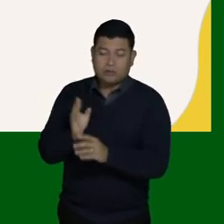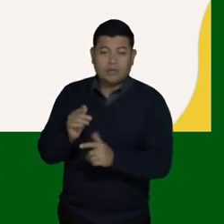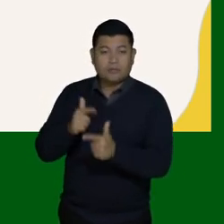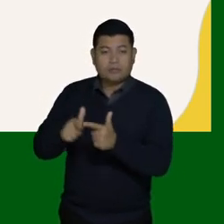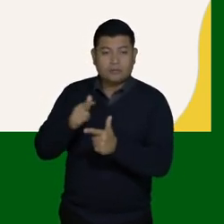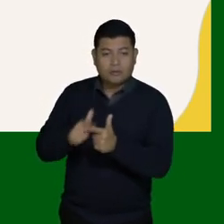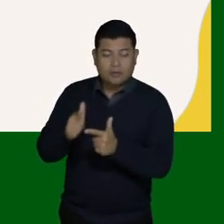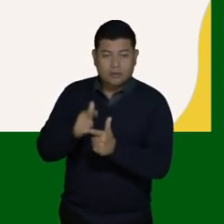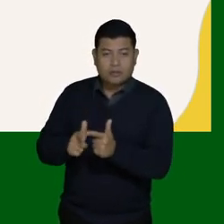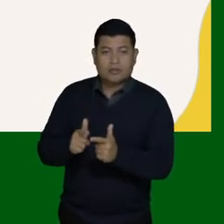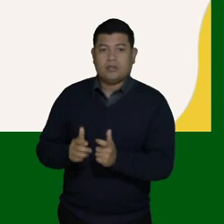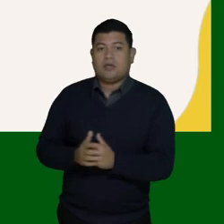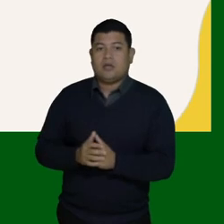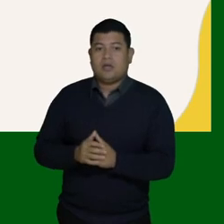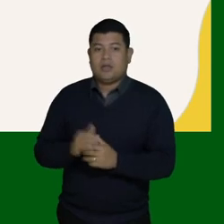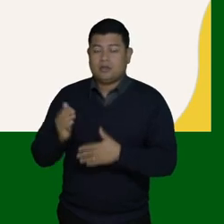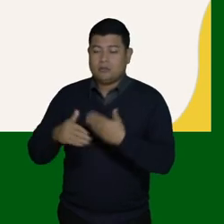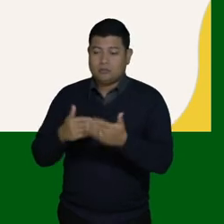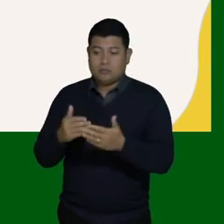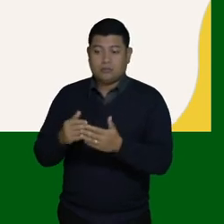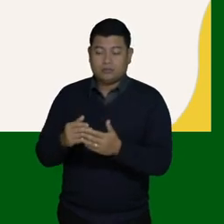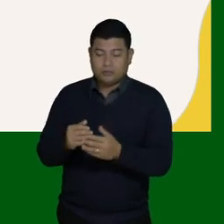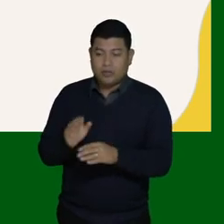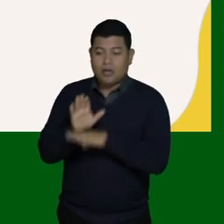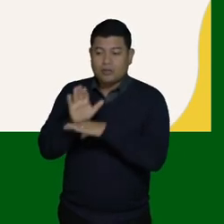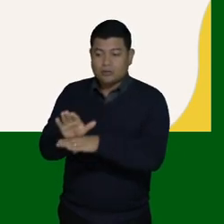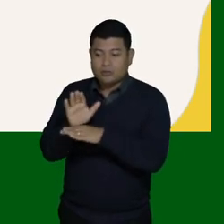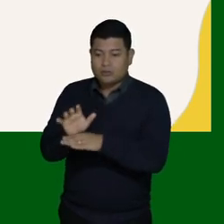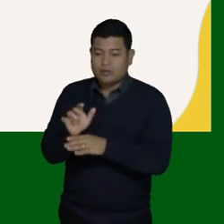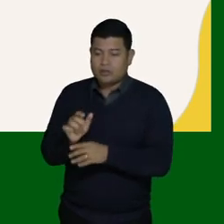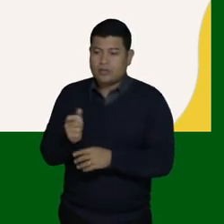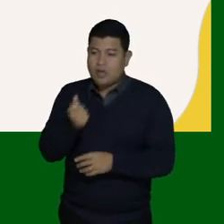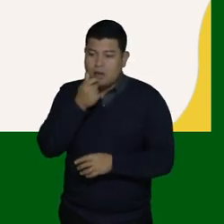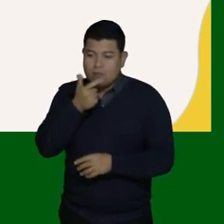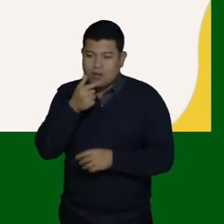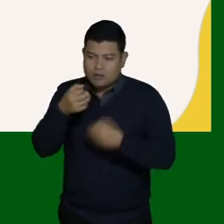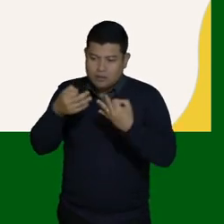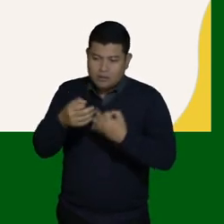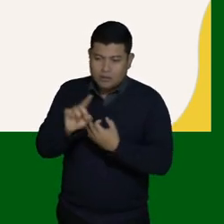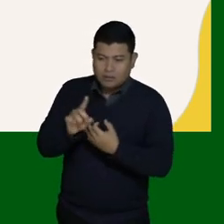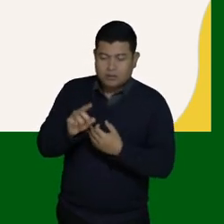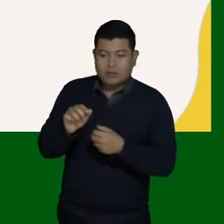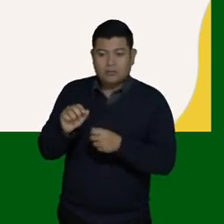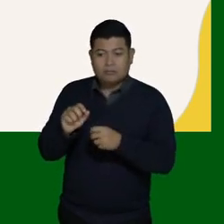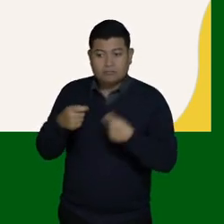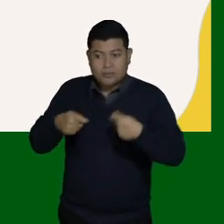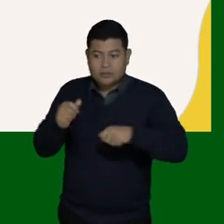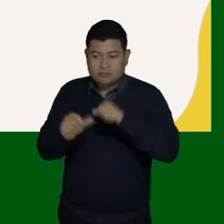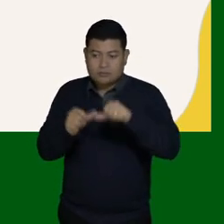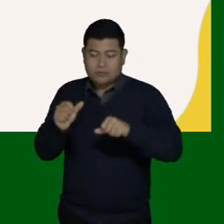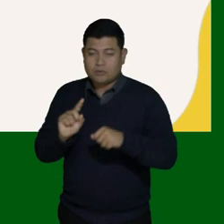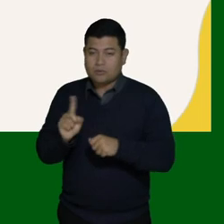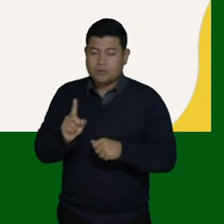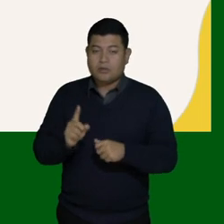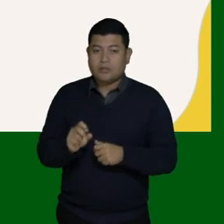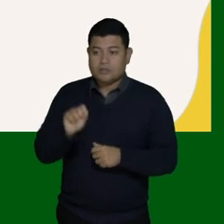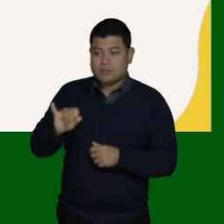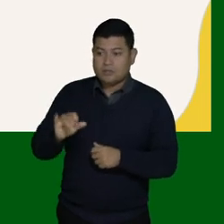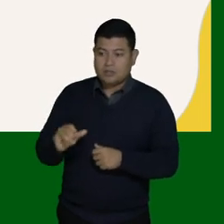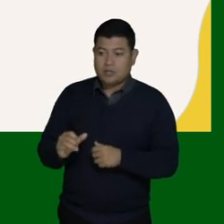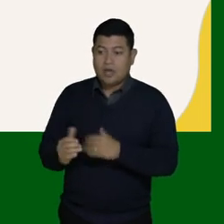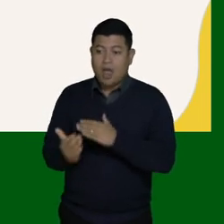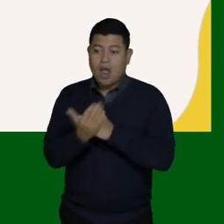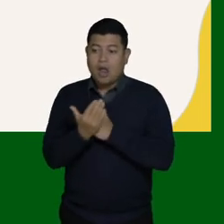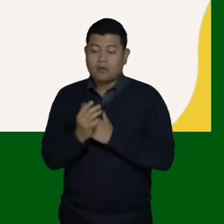ajuste da medicação e essa titulação até para ver se existe o efeito adverso ou não e que isso